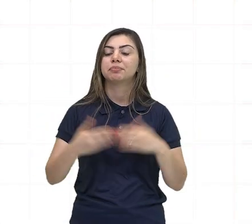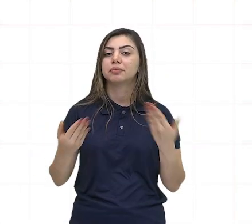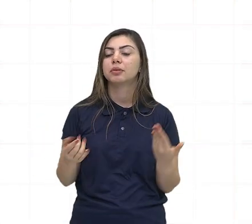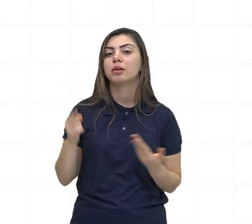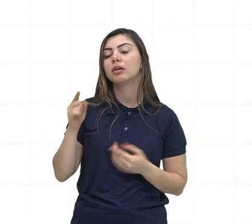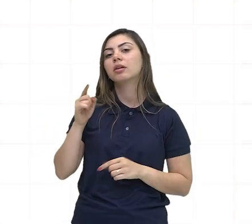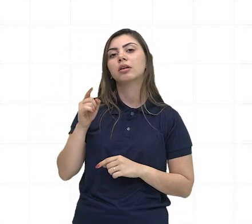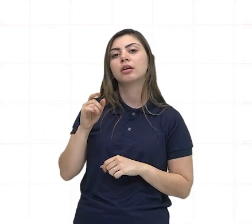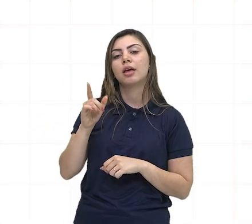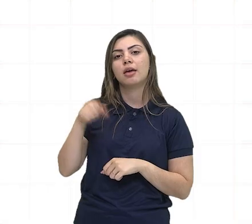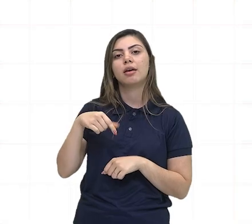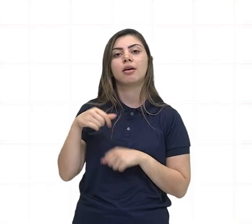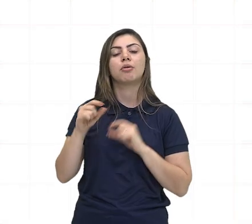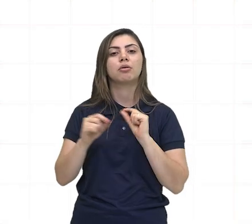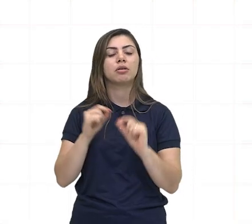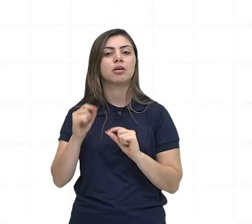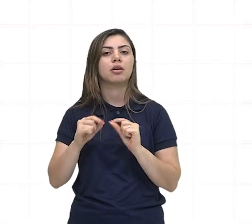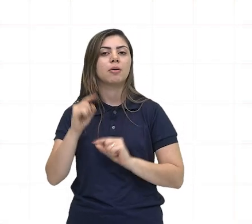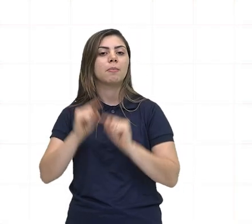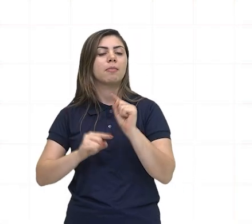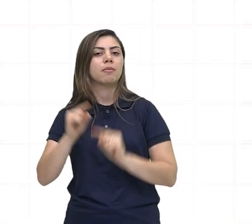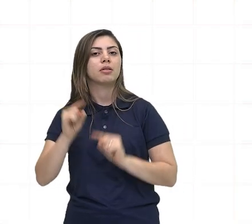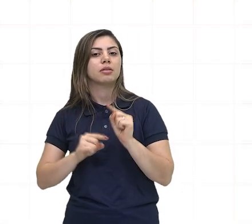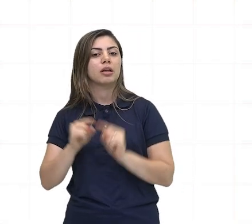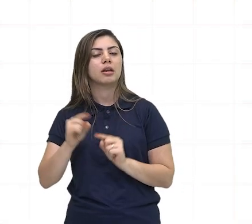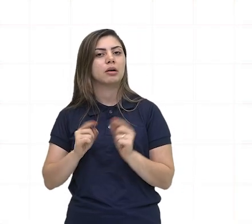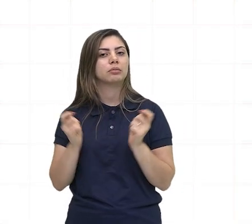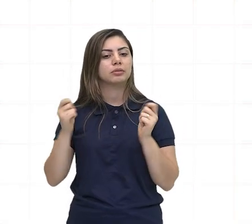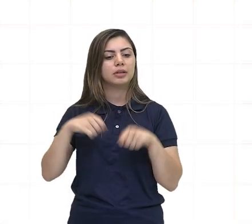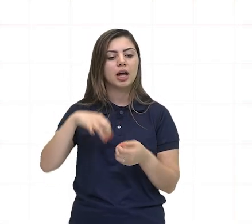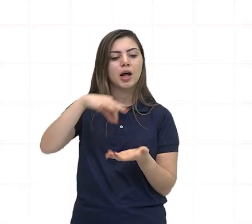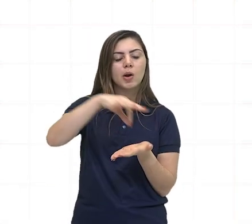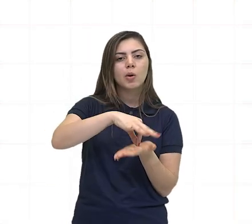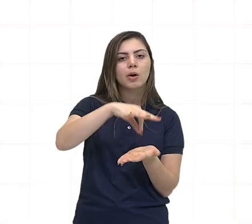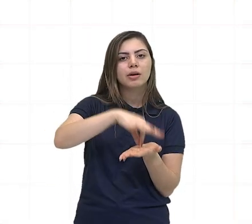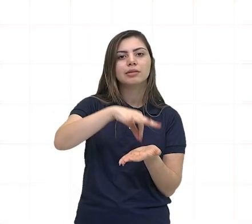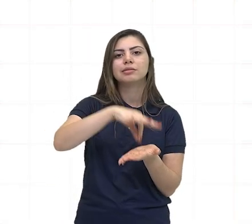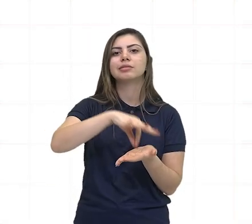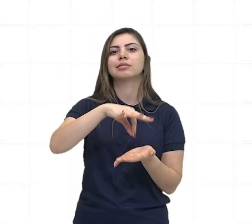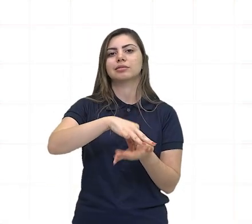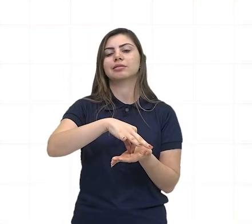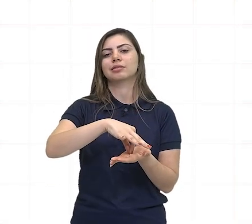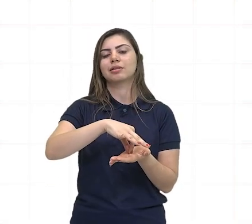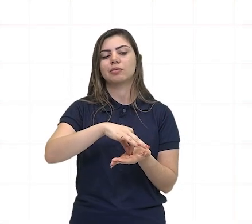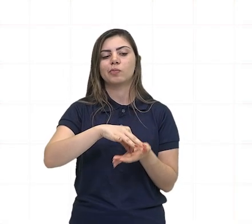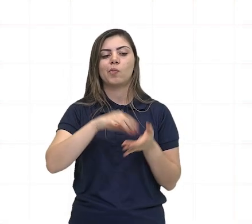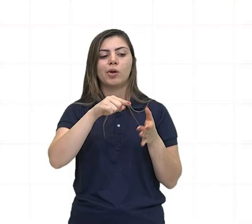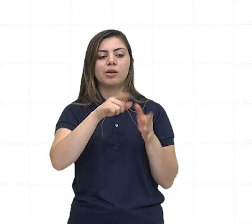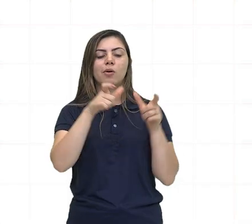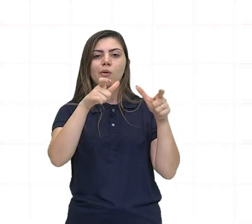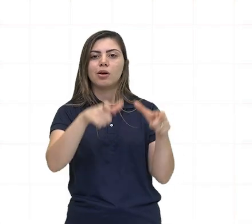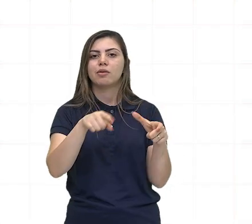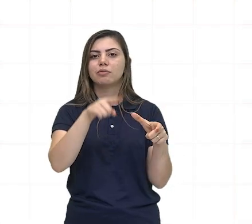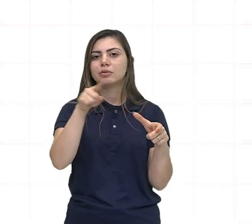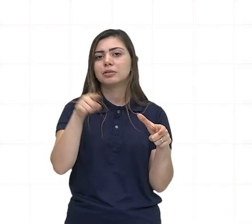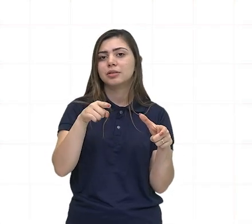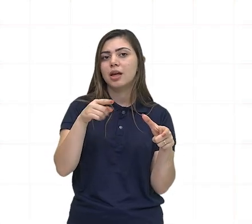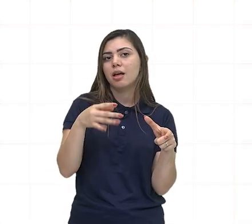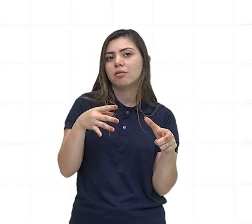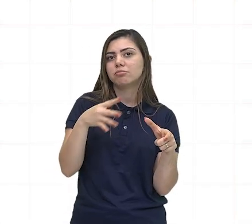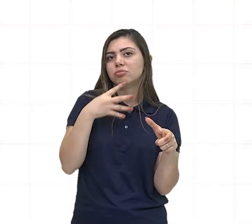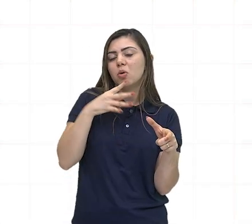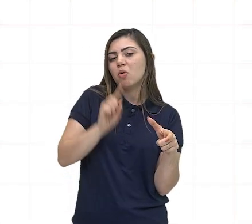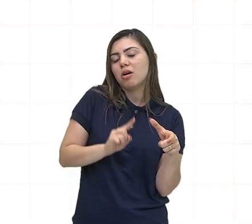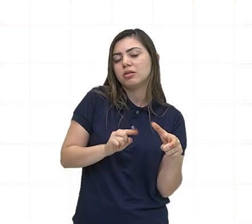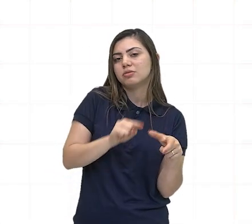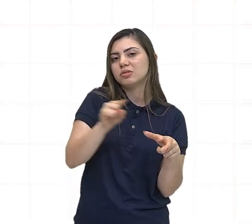esse instrumento ele pode fornecer não apenas a localização exata de um lugar que você desconhece